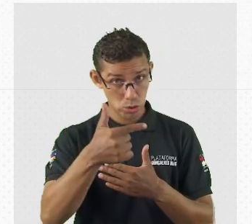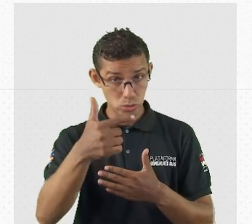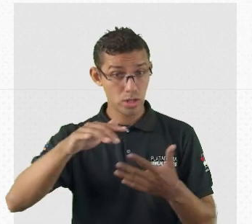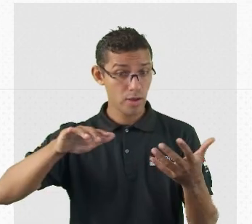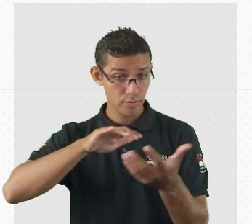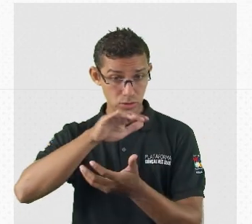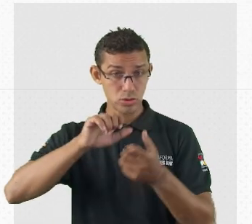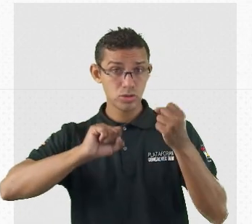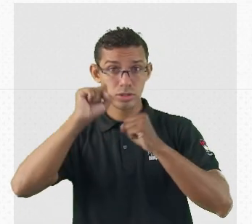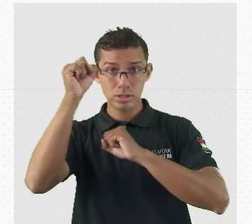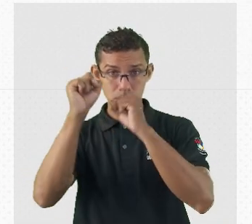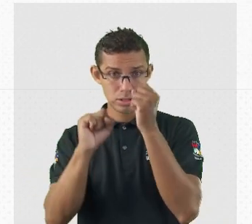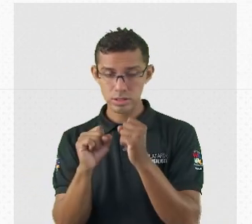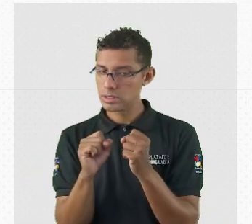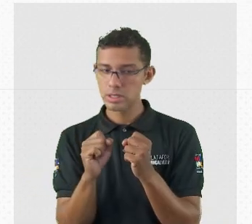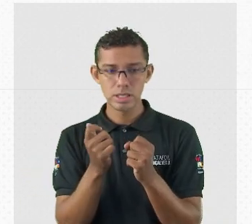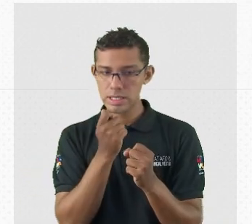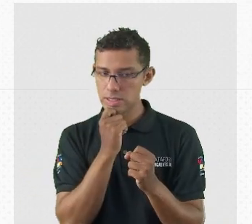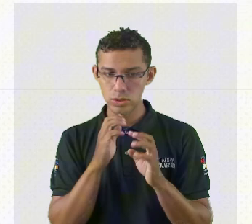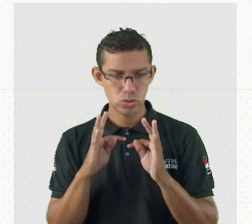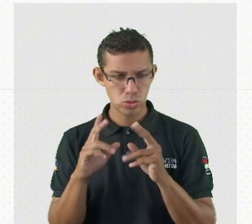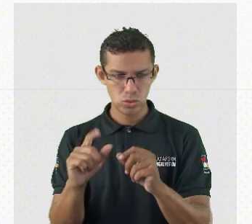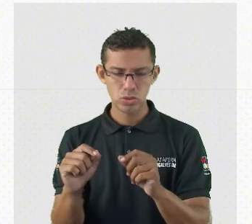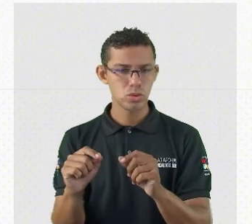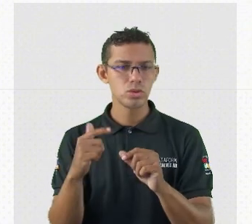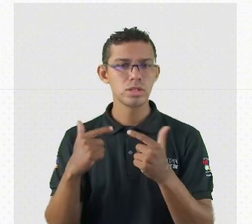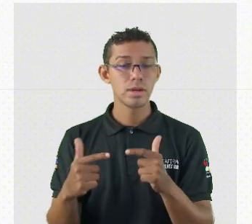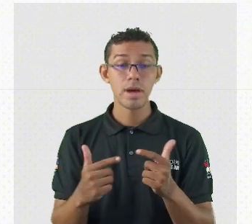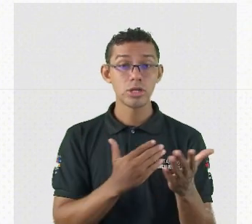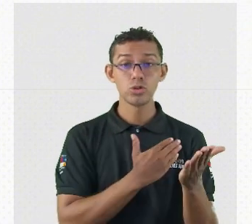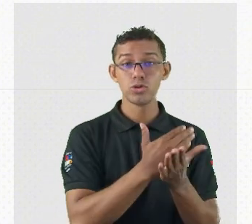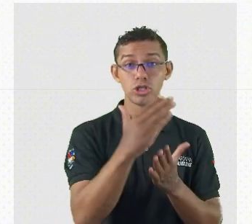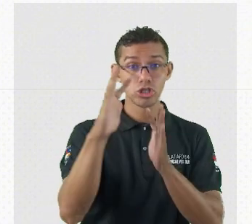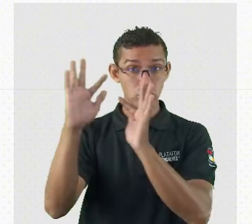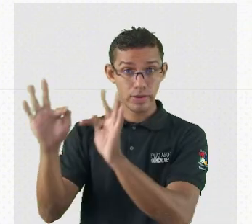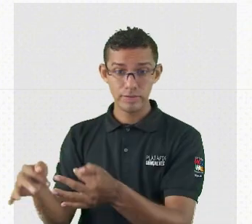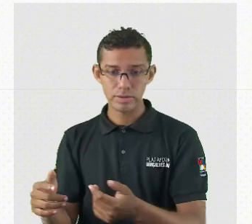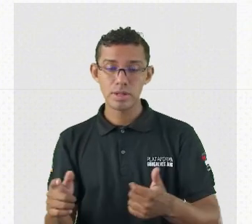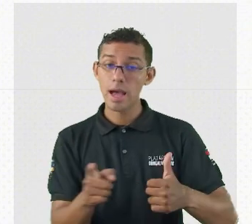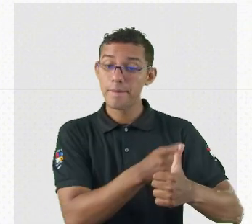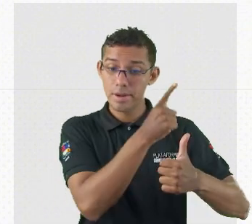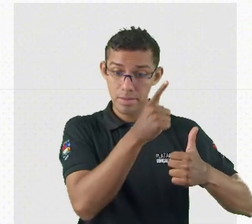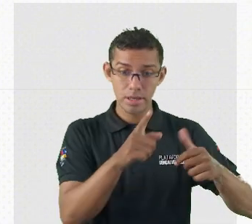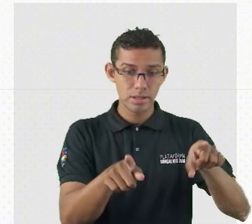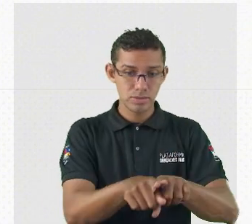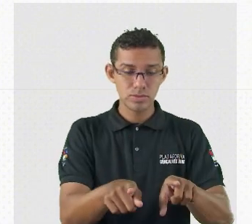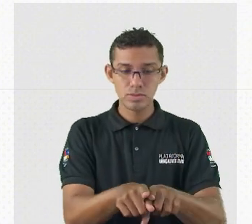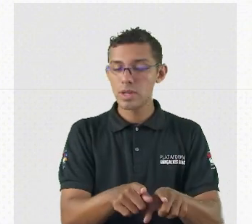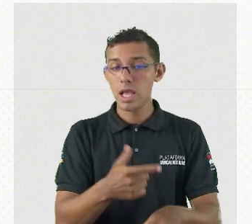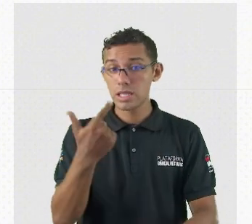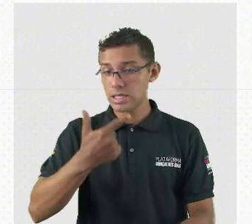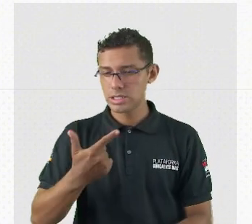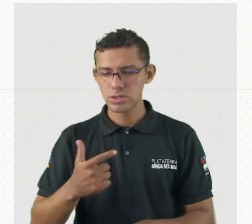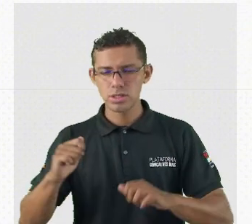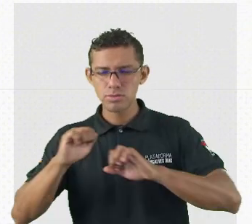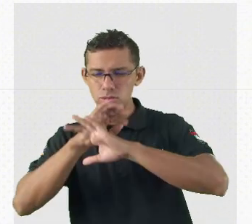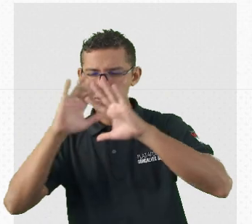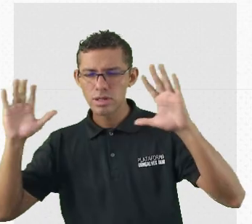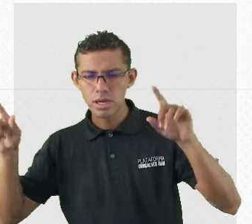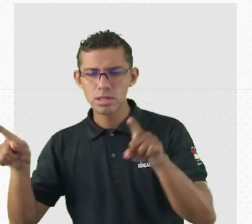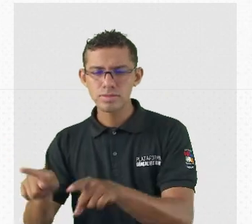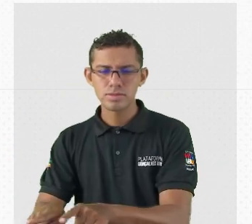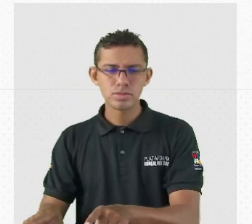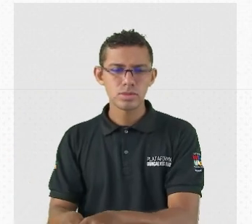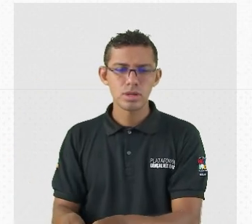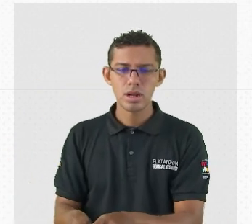que o trabalhador agora ele não faz mais todo o processo produtivo do início ao fim, né? Na primeira isso ainda acontecia, mas na segunda fica muito claro. A partir de